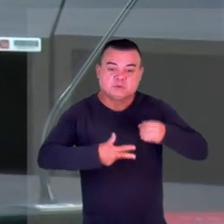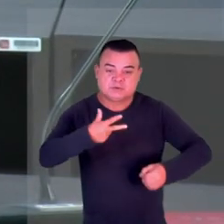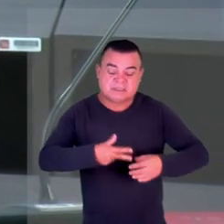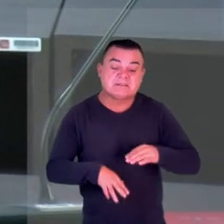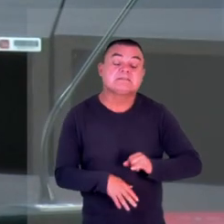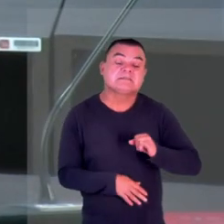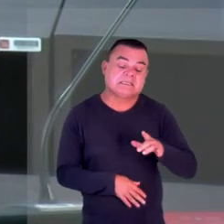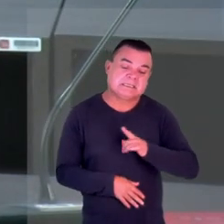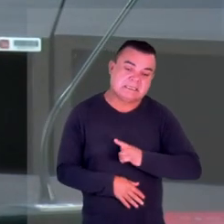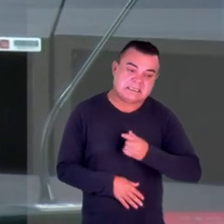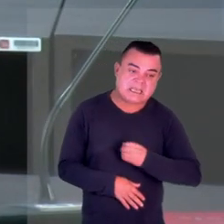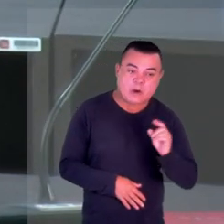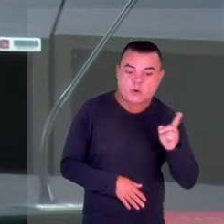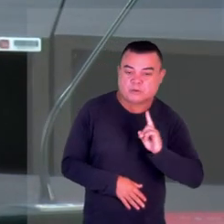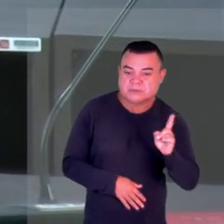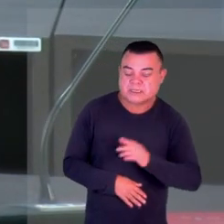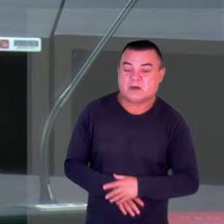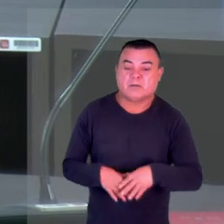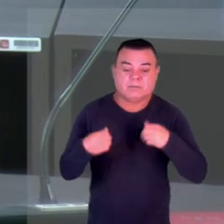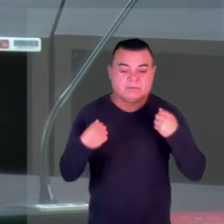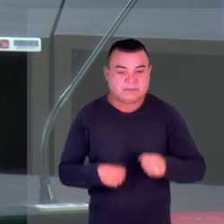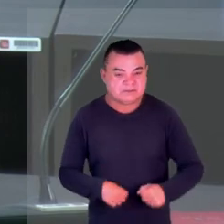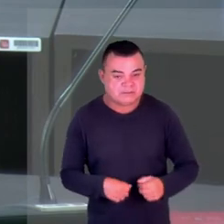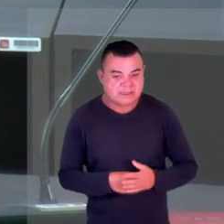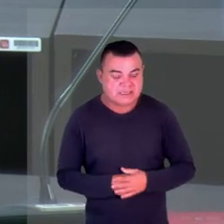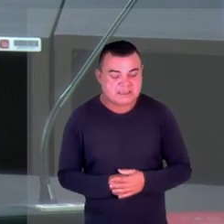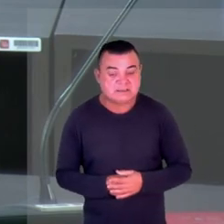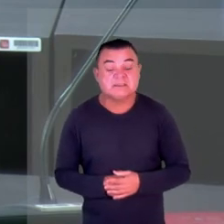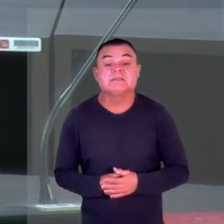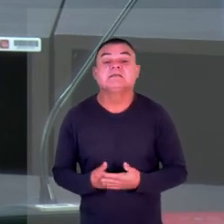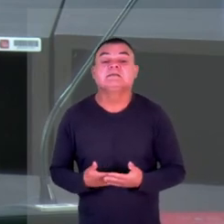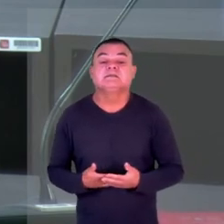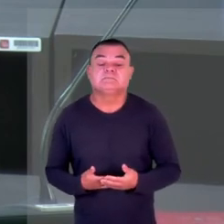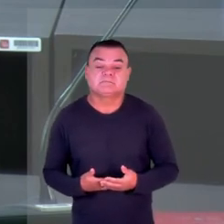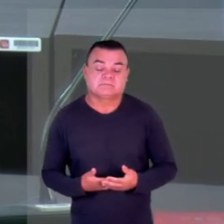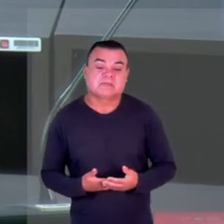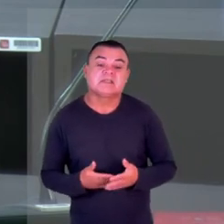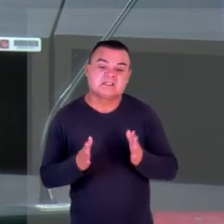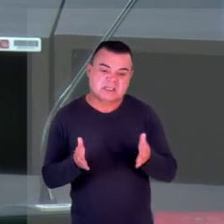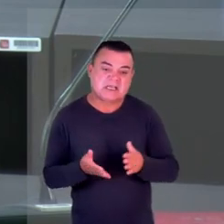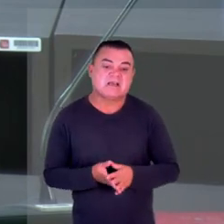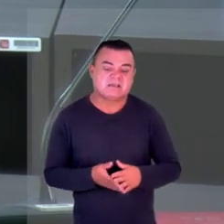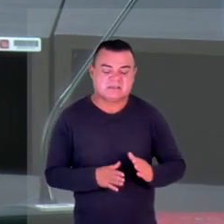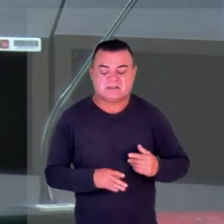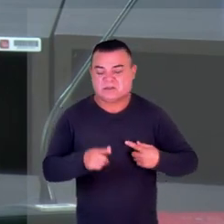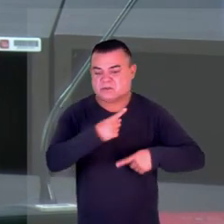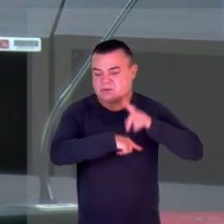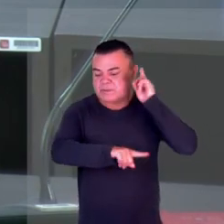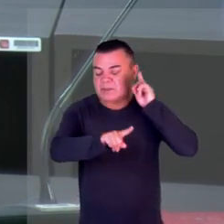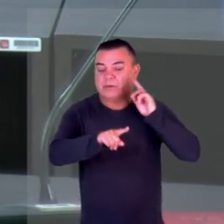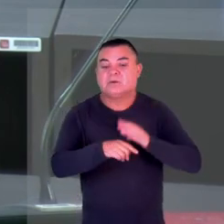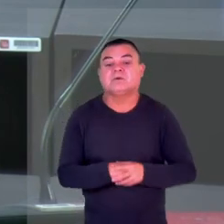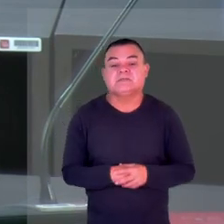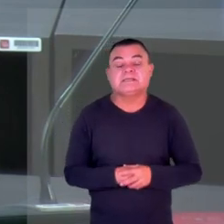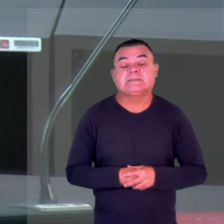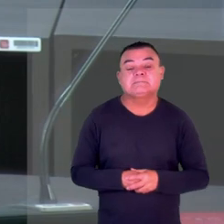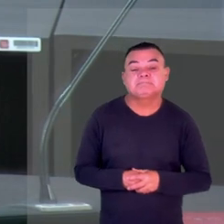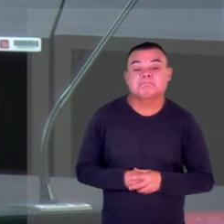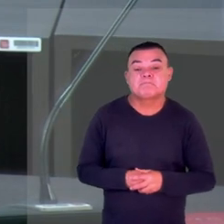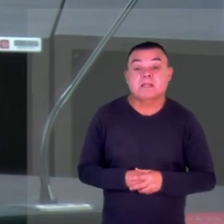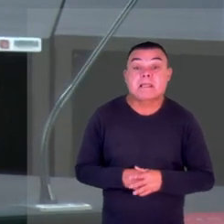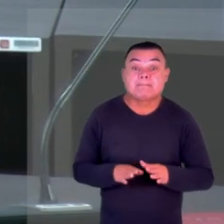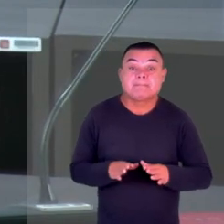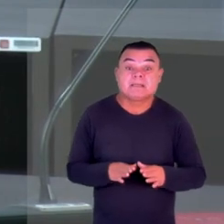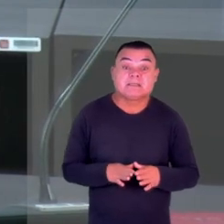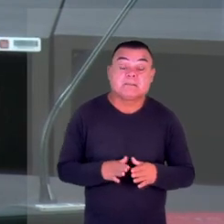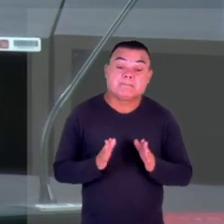teria eh a possibilidade né do da justiciabilidade isso já já é superado né já tem decisões da STF nesse sentido mas a